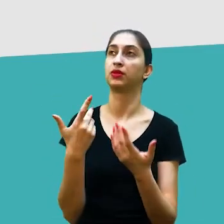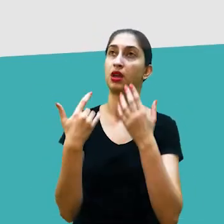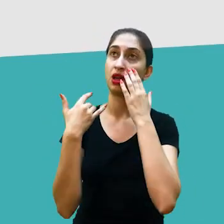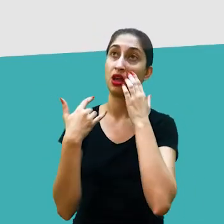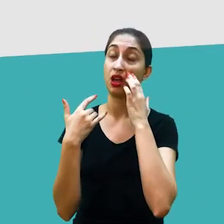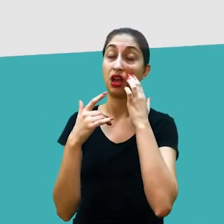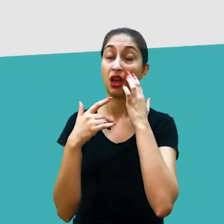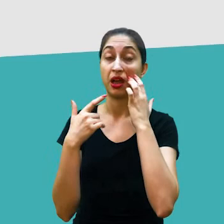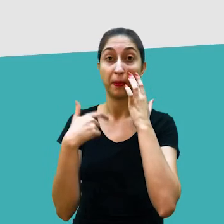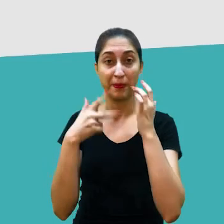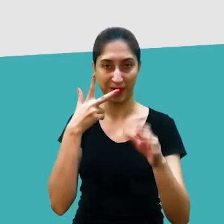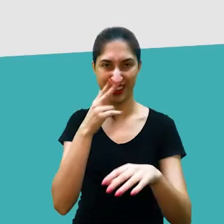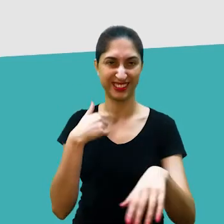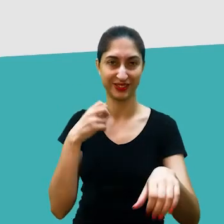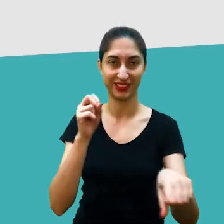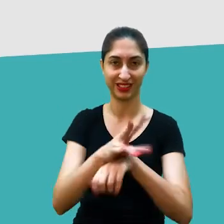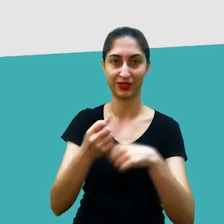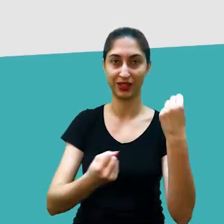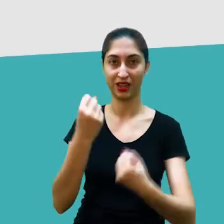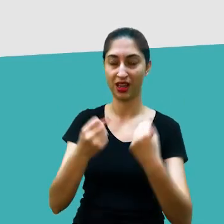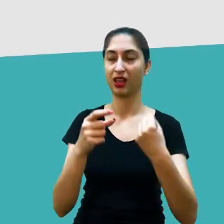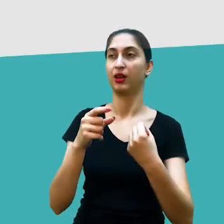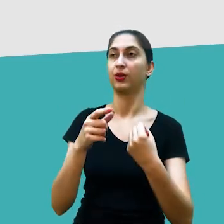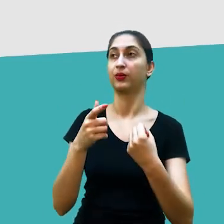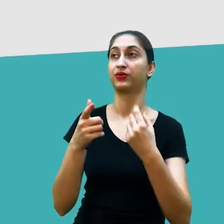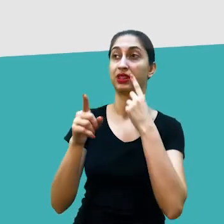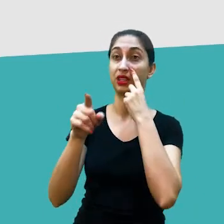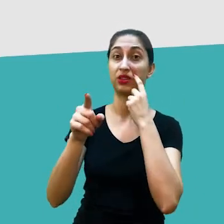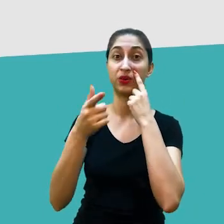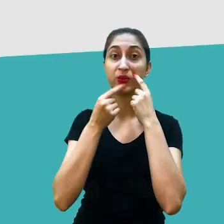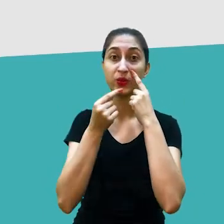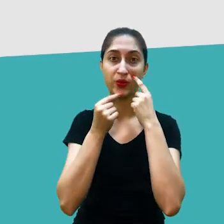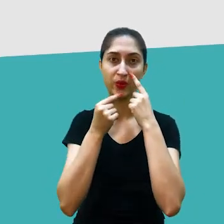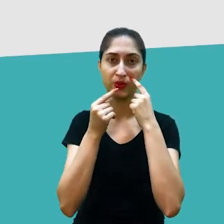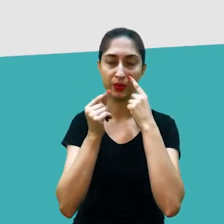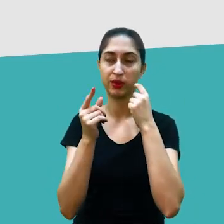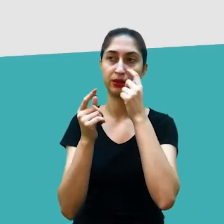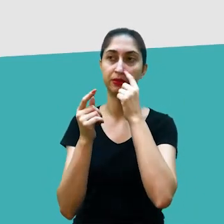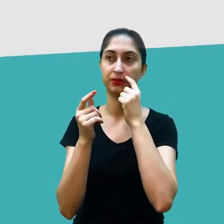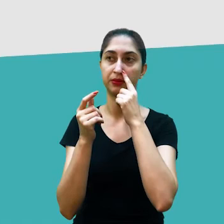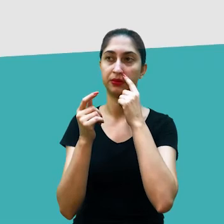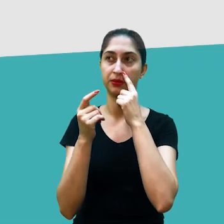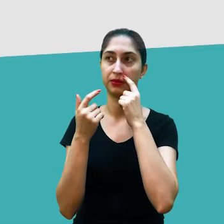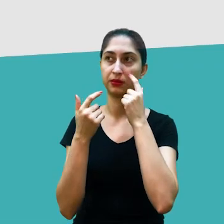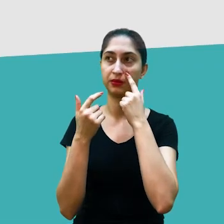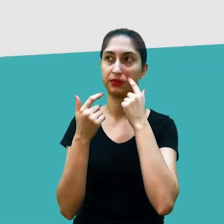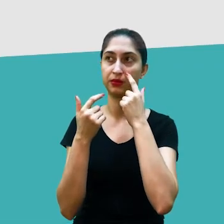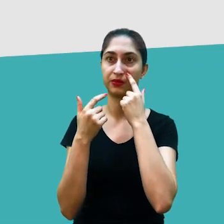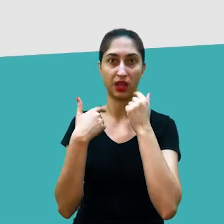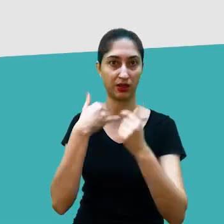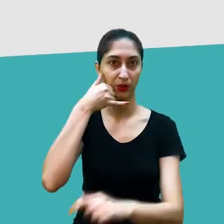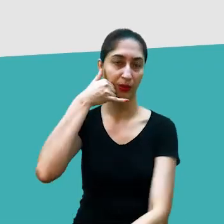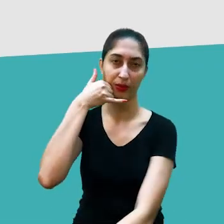entra no carro, parece que já conhece. Daí o moço perguntou para mim: nossa, que legal, no que você trabalha, né? Porque a conversa era completamente maluca, né? Como